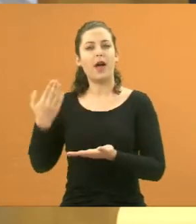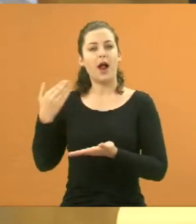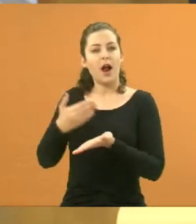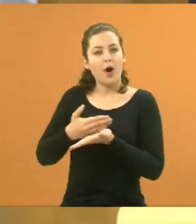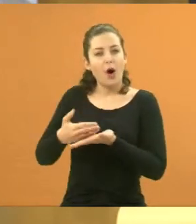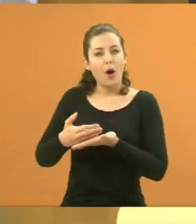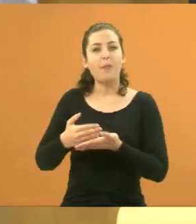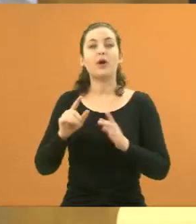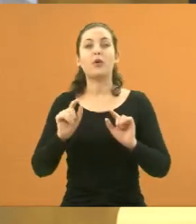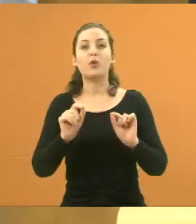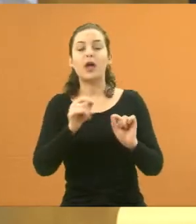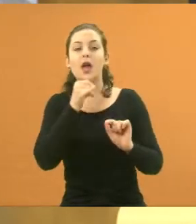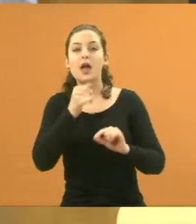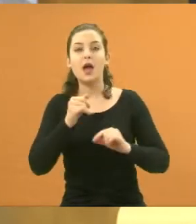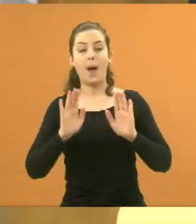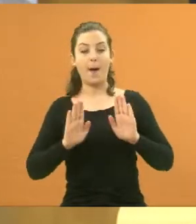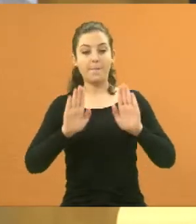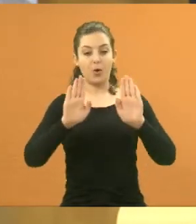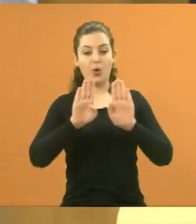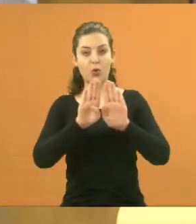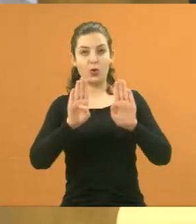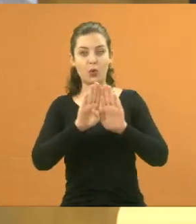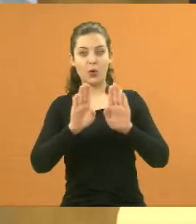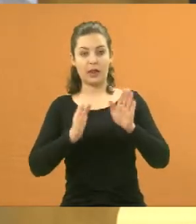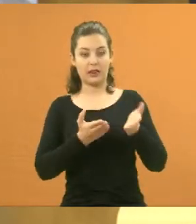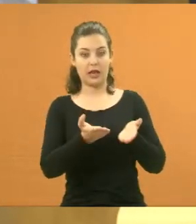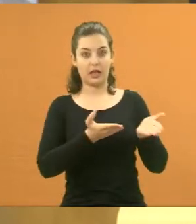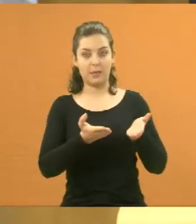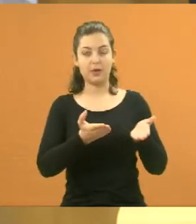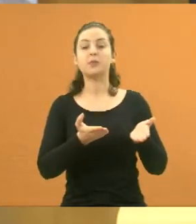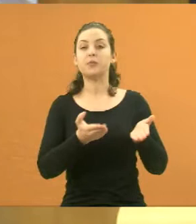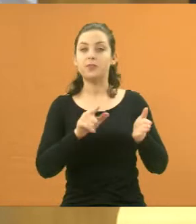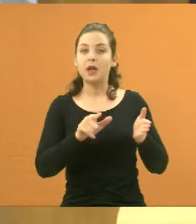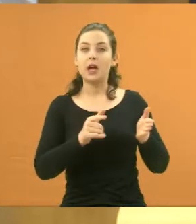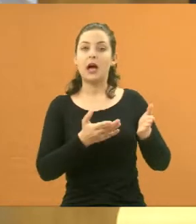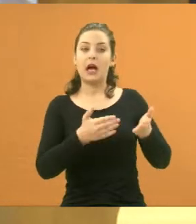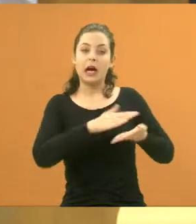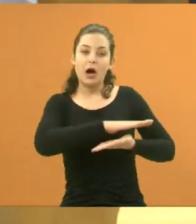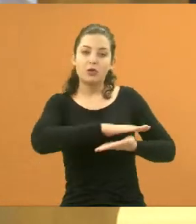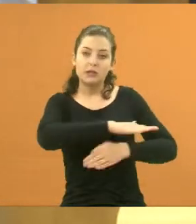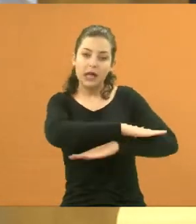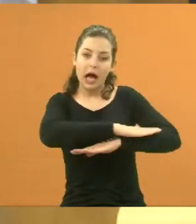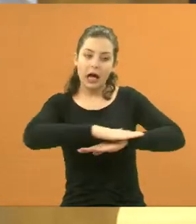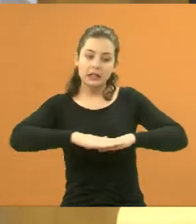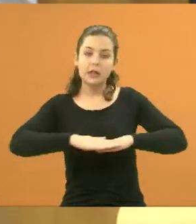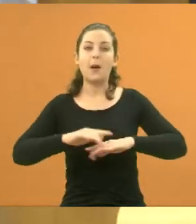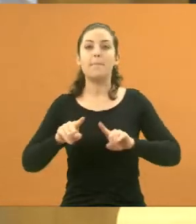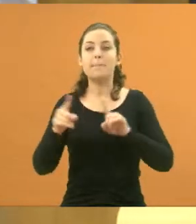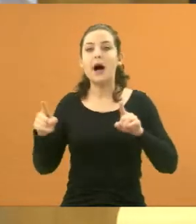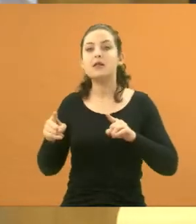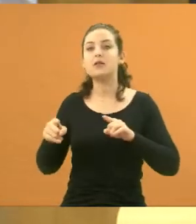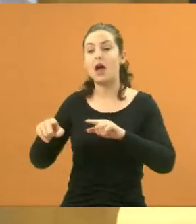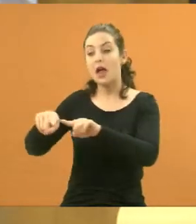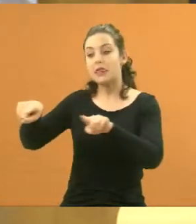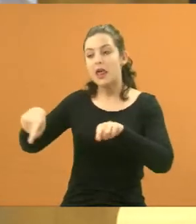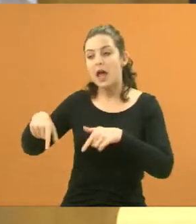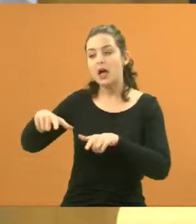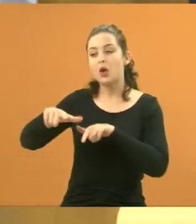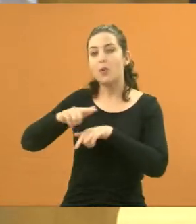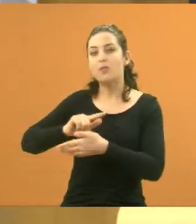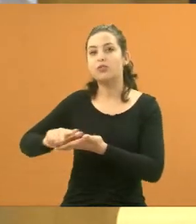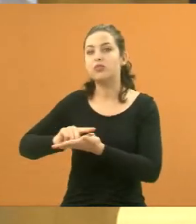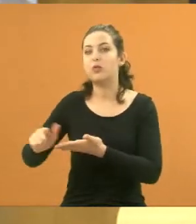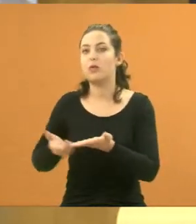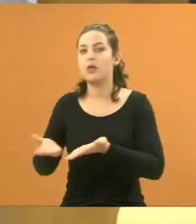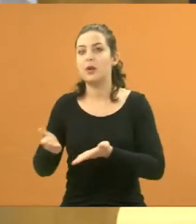começo. Calçado e muro é um tratamento. Limpeza de terreno tem que ser outro tratamento, porque é uma ação contínua. A calçada e o muro